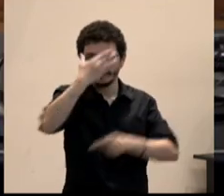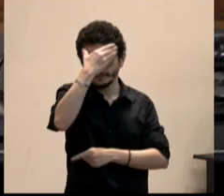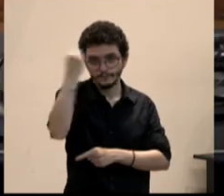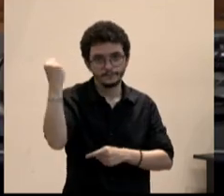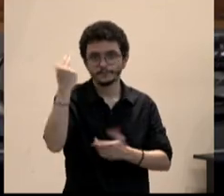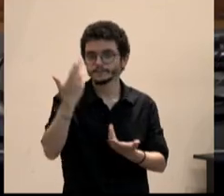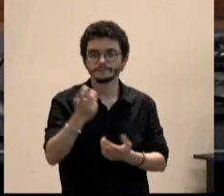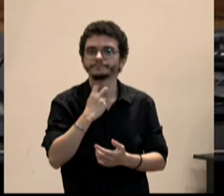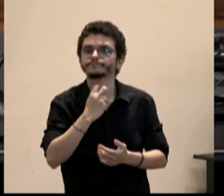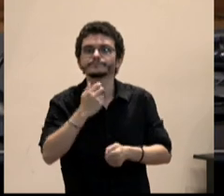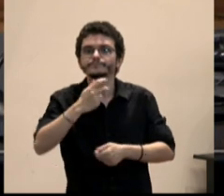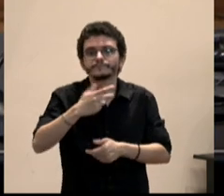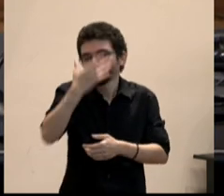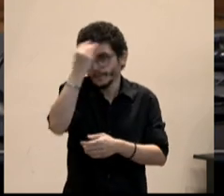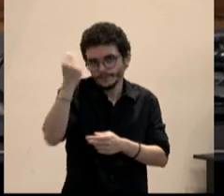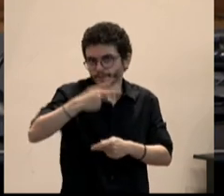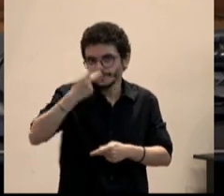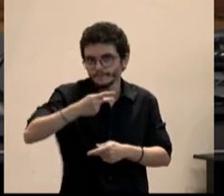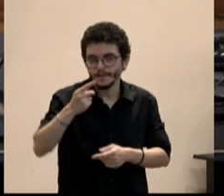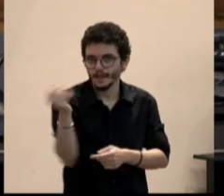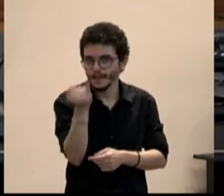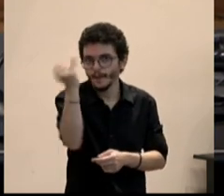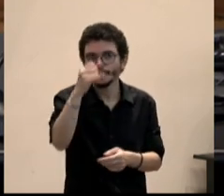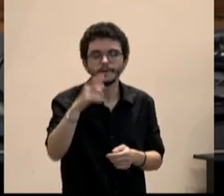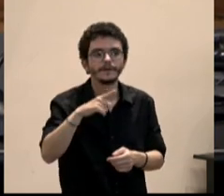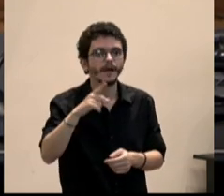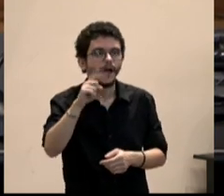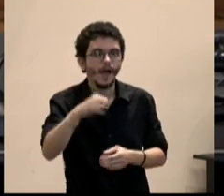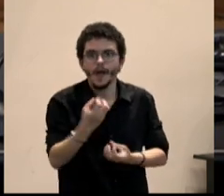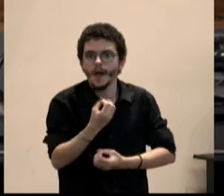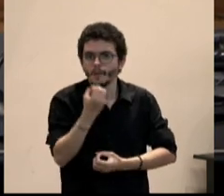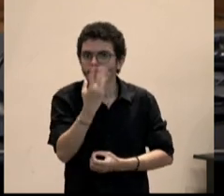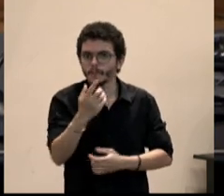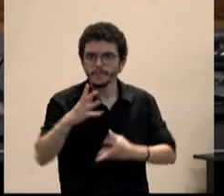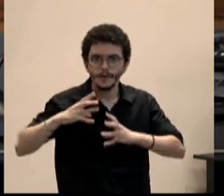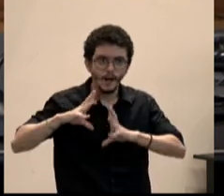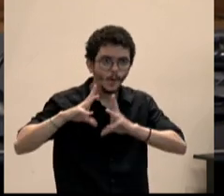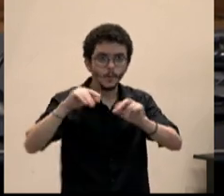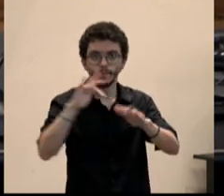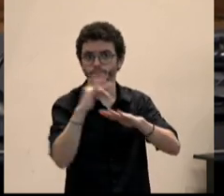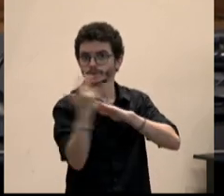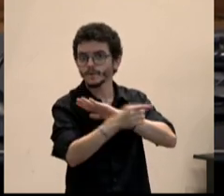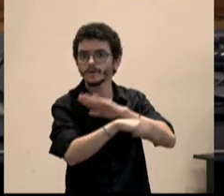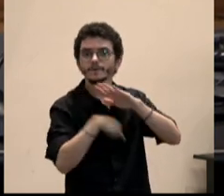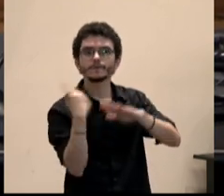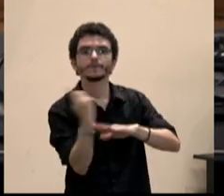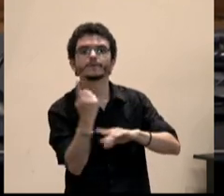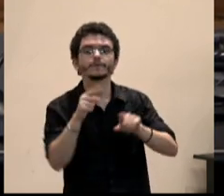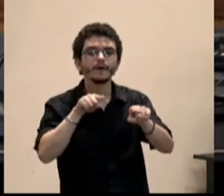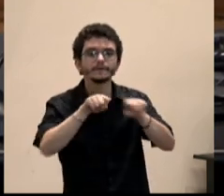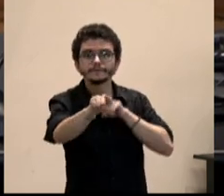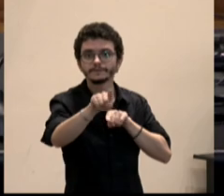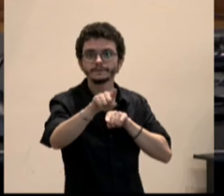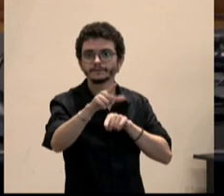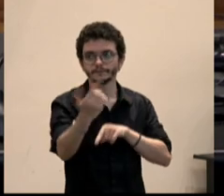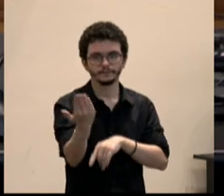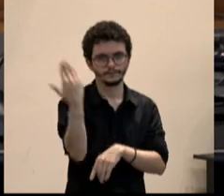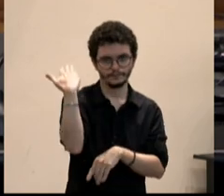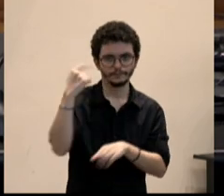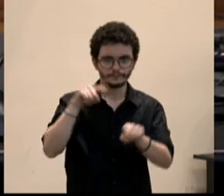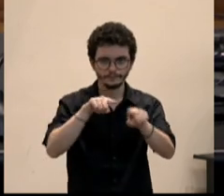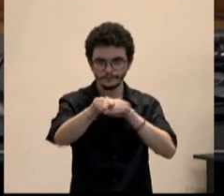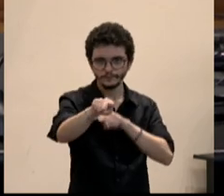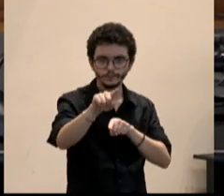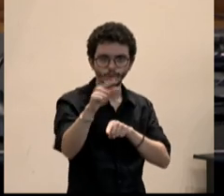posso esquecer de falar, que é importante. Vale para todas as redes. Nós estamos avançando, tínhamos avançado no